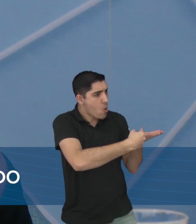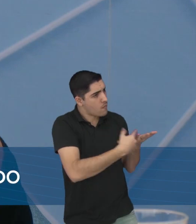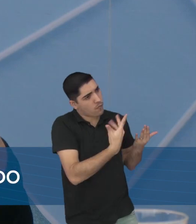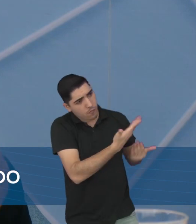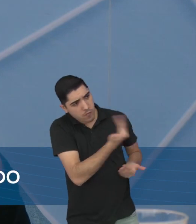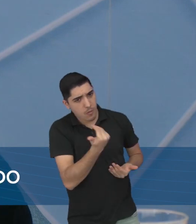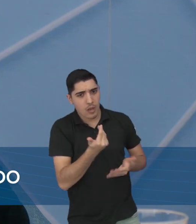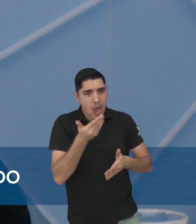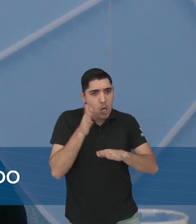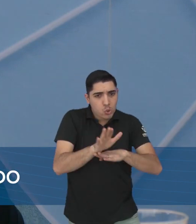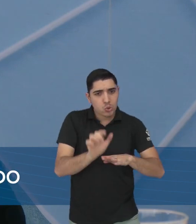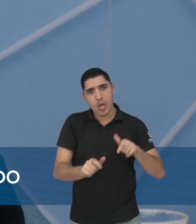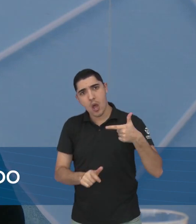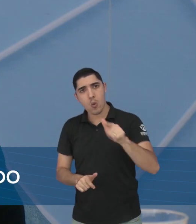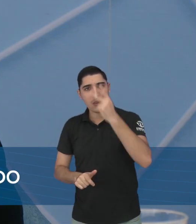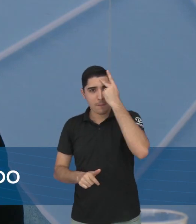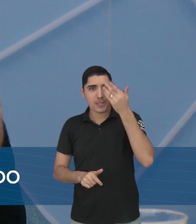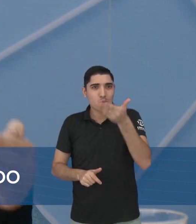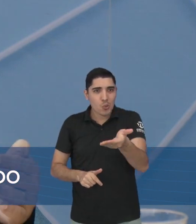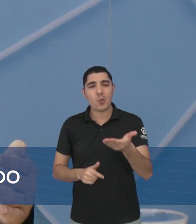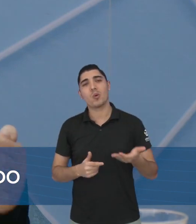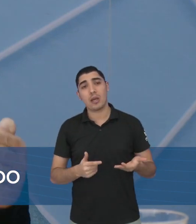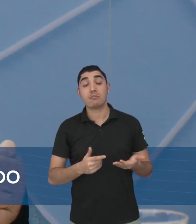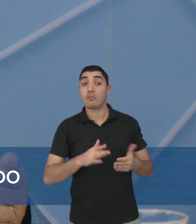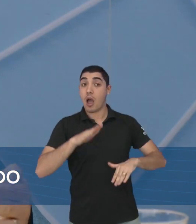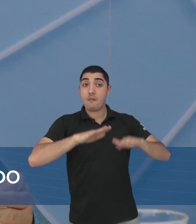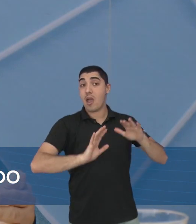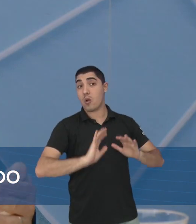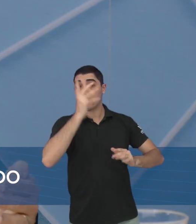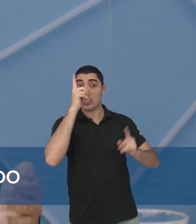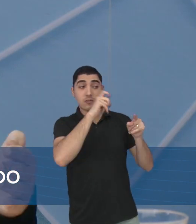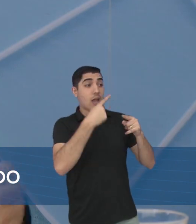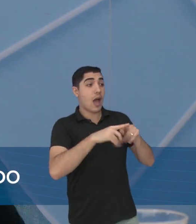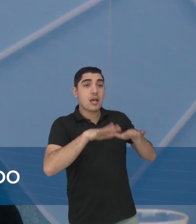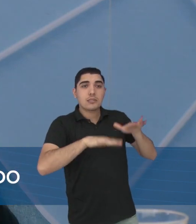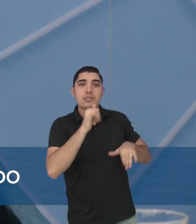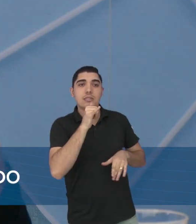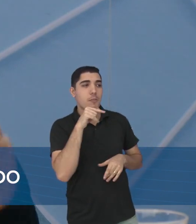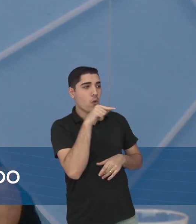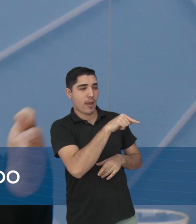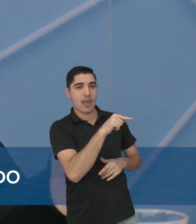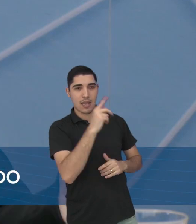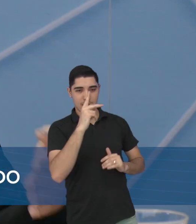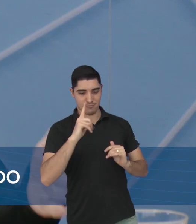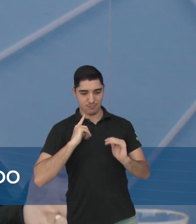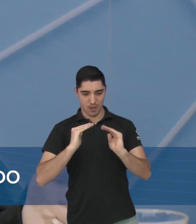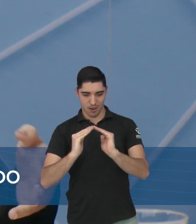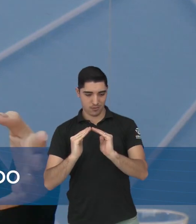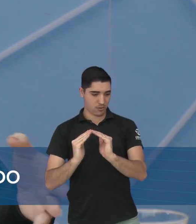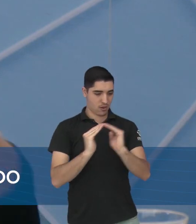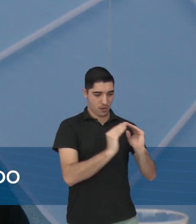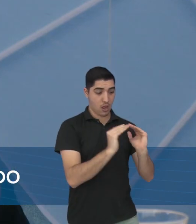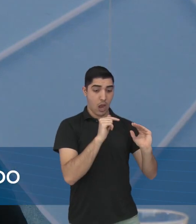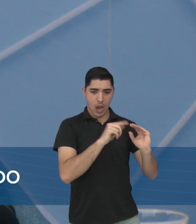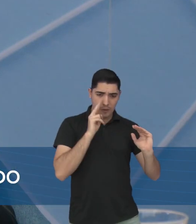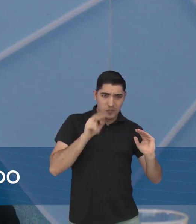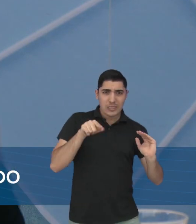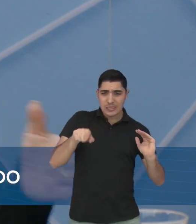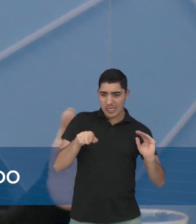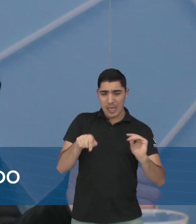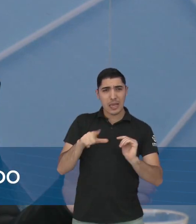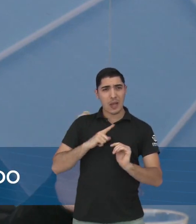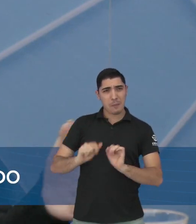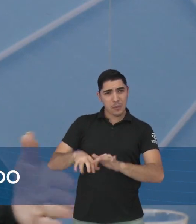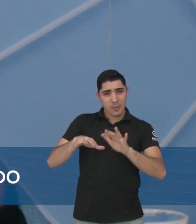e pessoas muitas vezes em situações difíceis também, né? Um vizinho que viu um vizinho perder e não, olha só, é